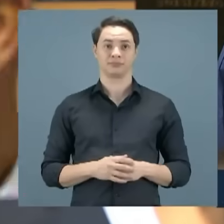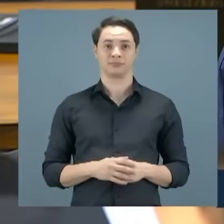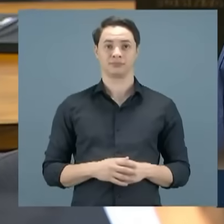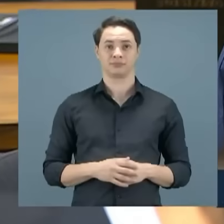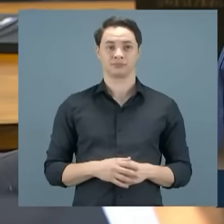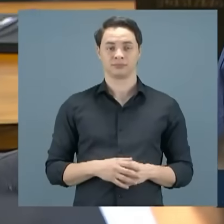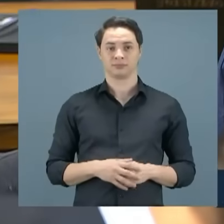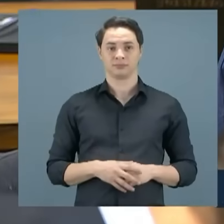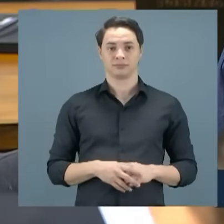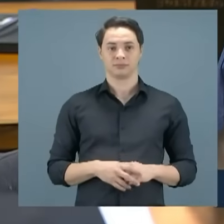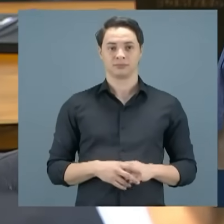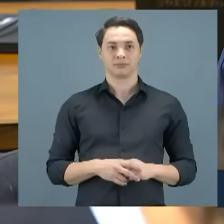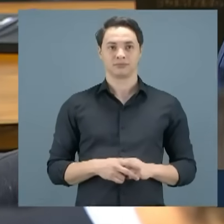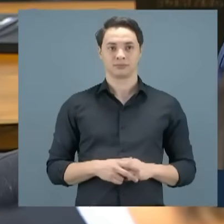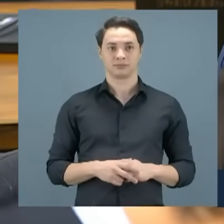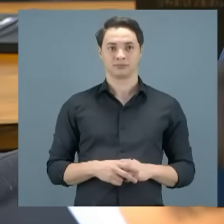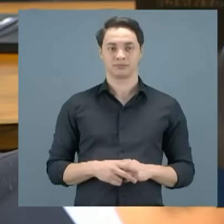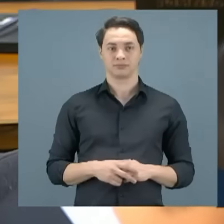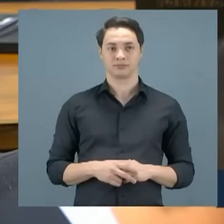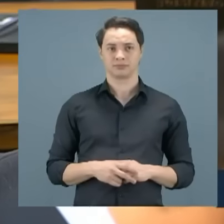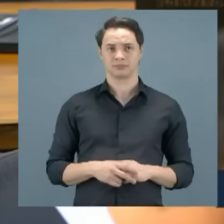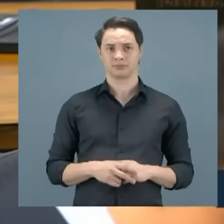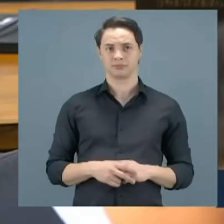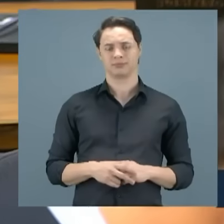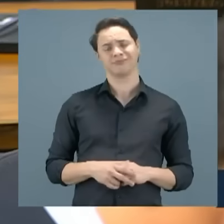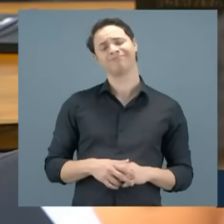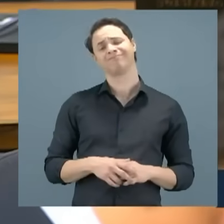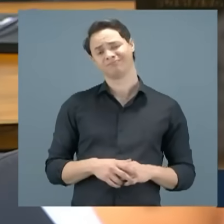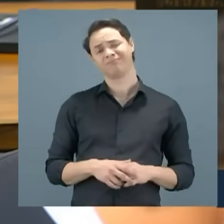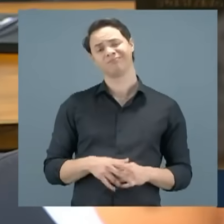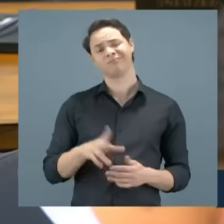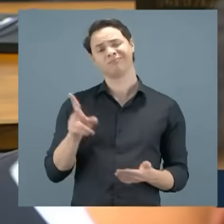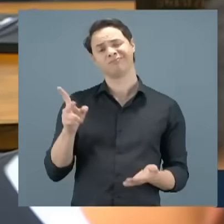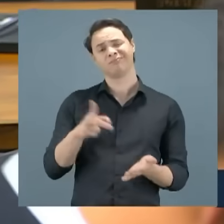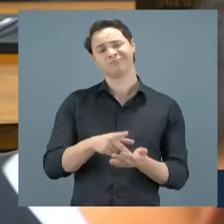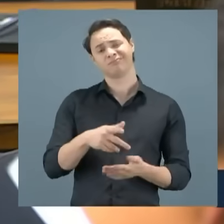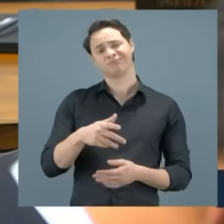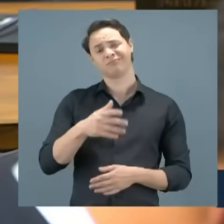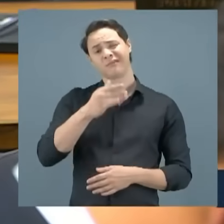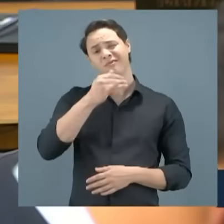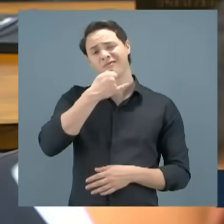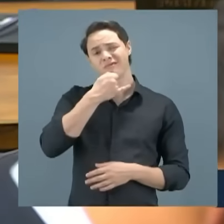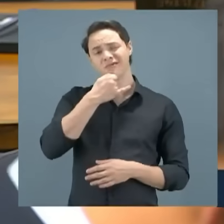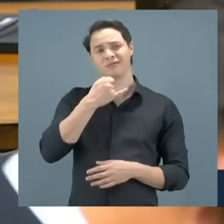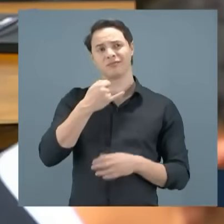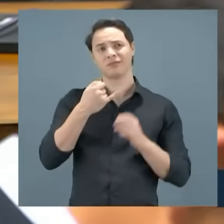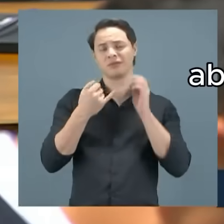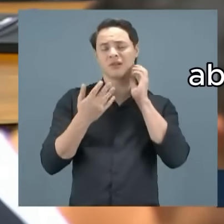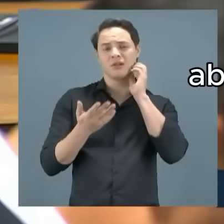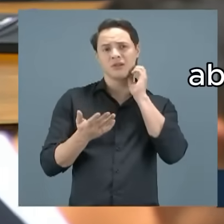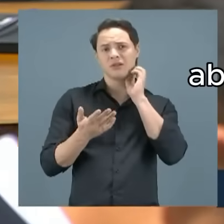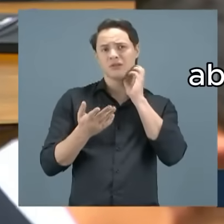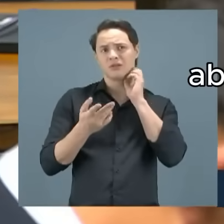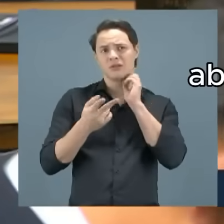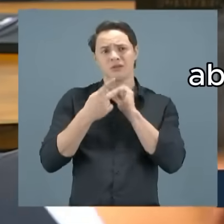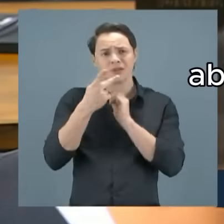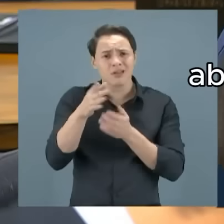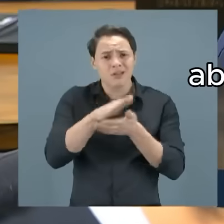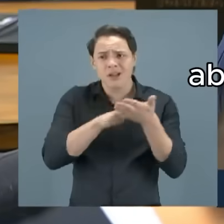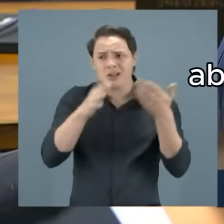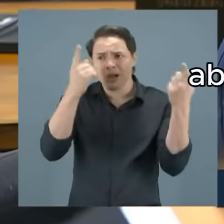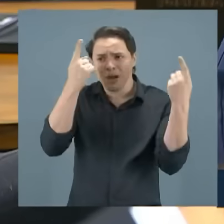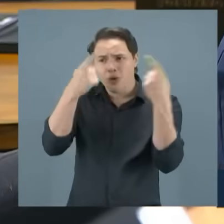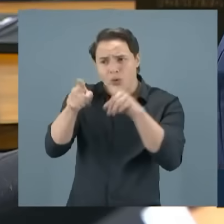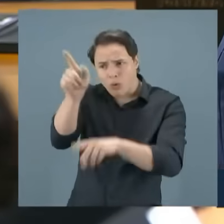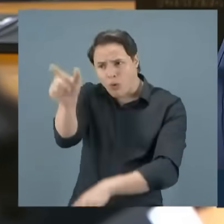dizer que muito me lamento, eu fico triste, porque na minha fala aqui eu não coloquei absolutamente nada contra